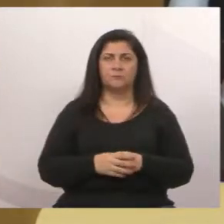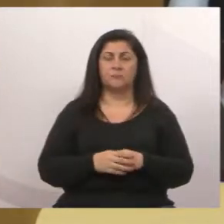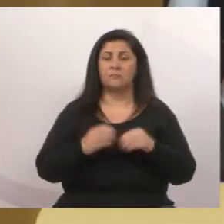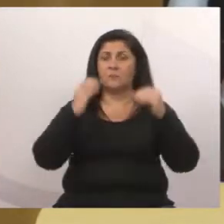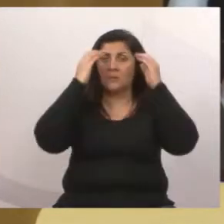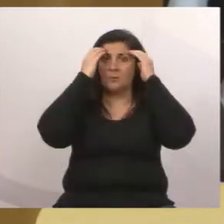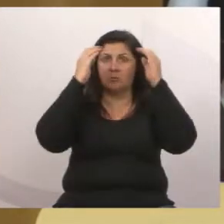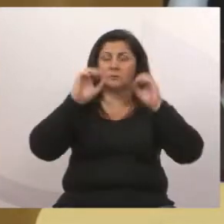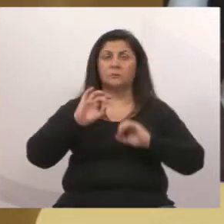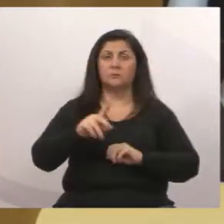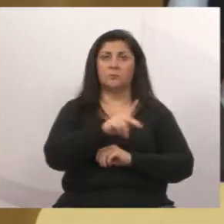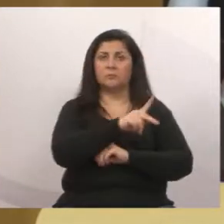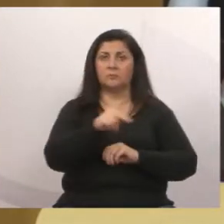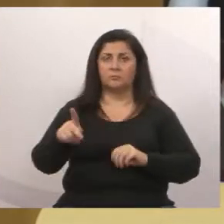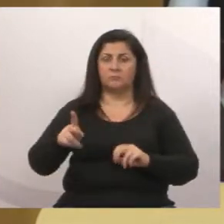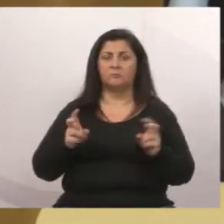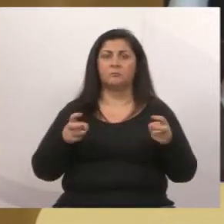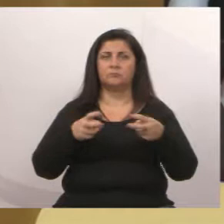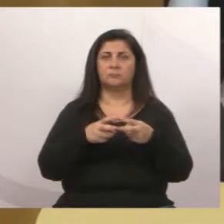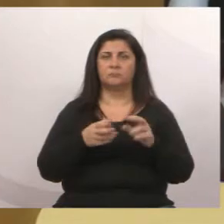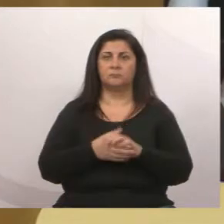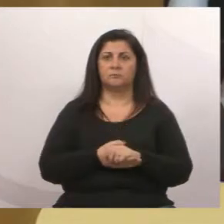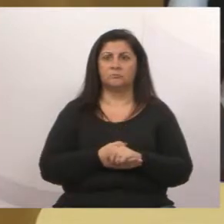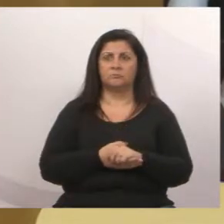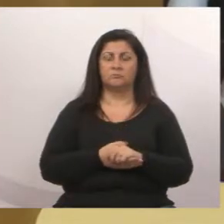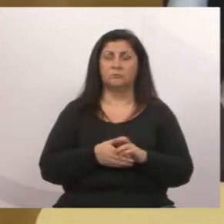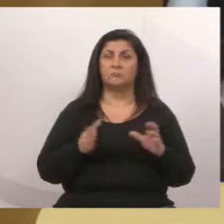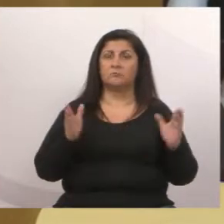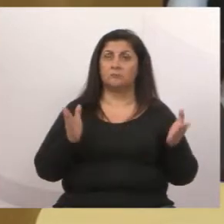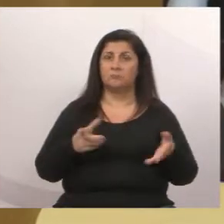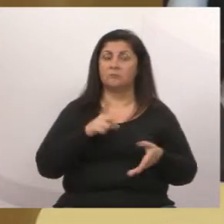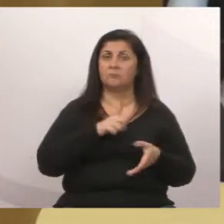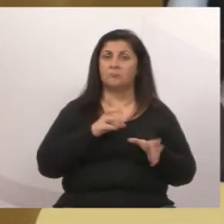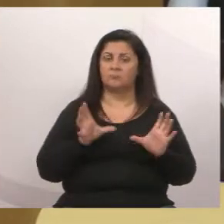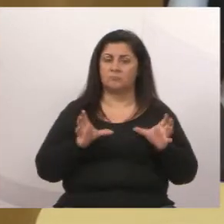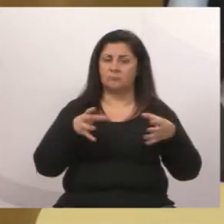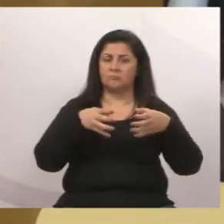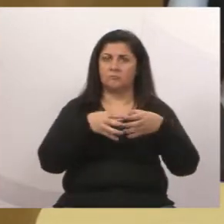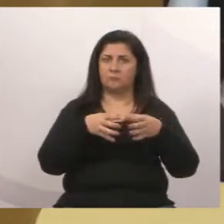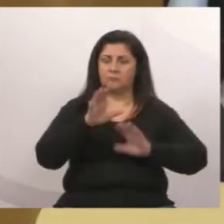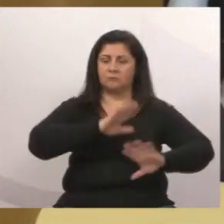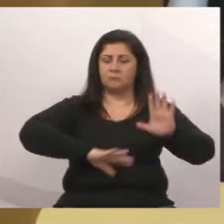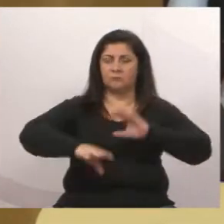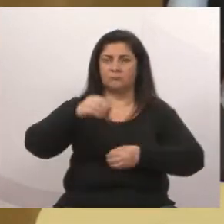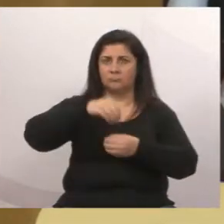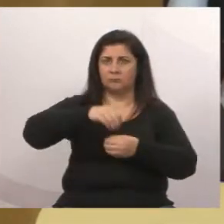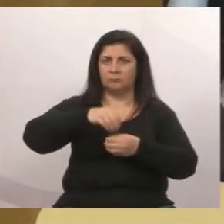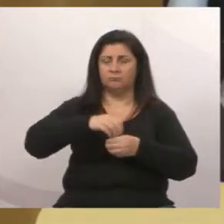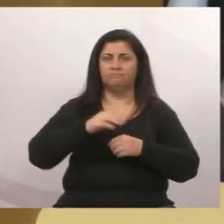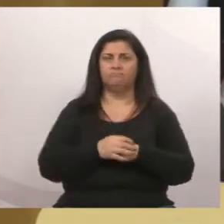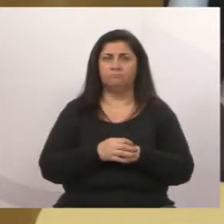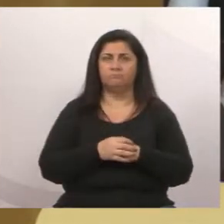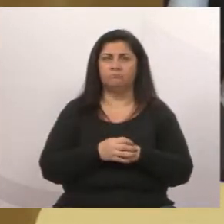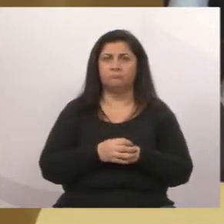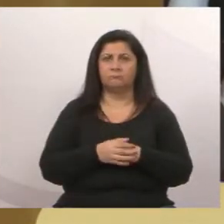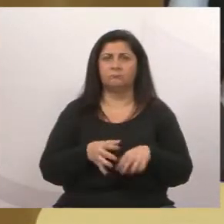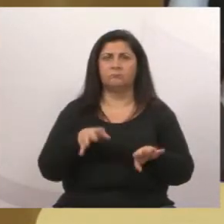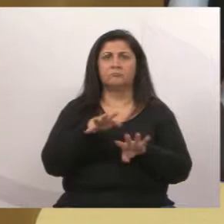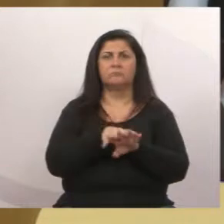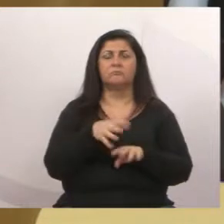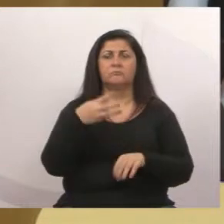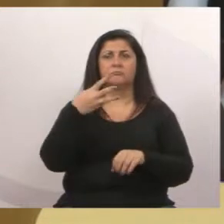apenas à presidência da Casa. Atualmente, existe a Comissão de Controle Interno do Legislativo, integrada